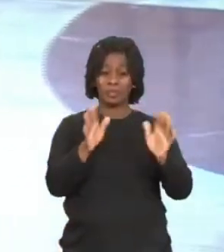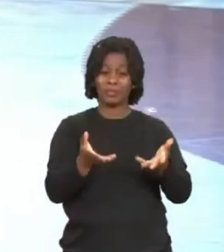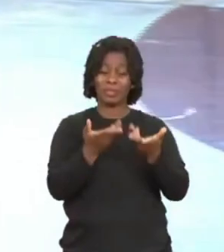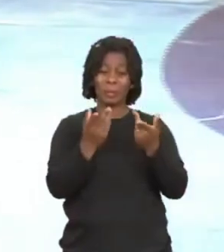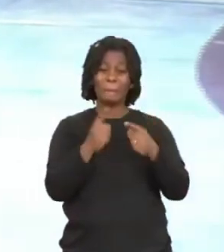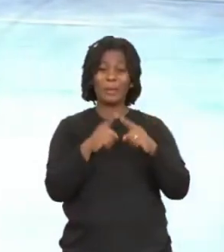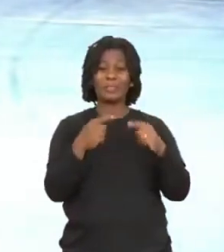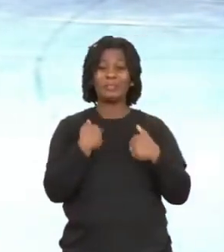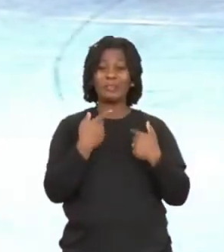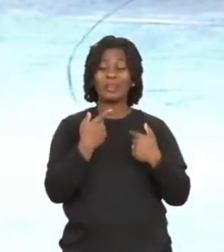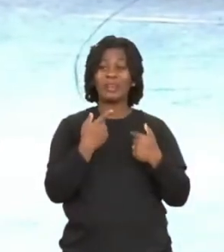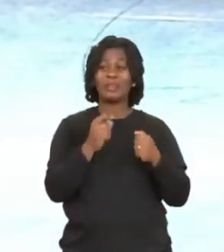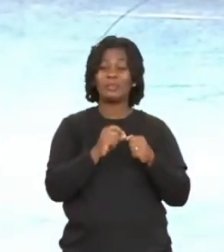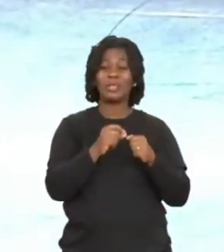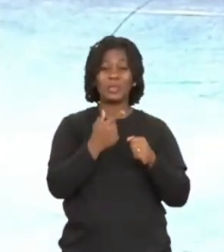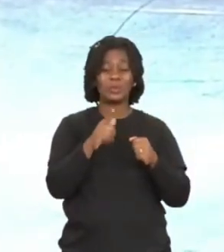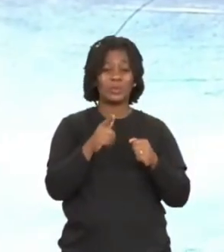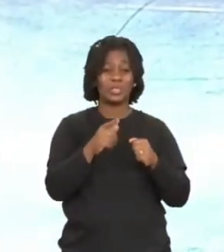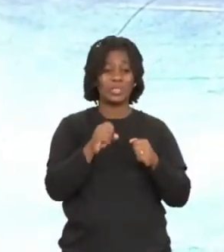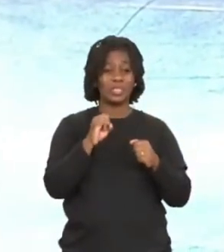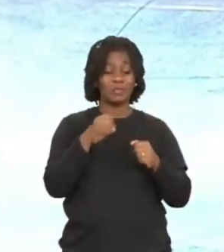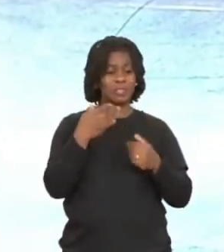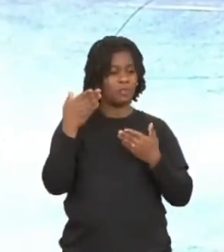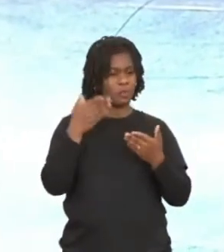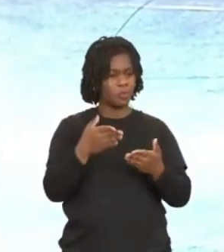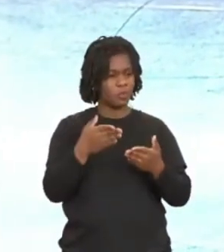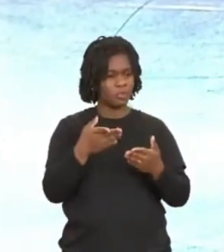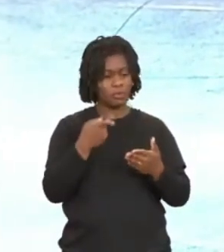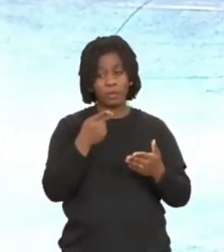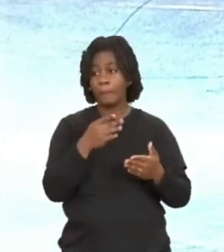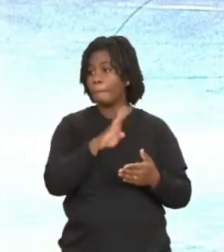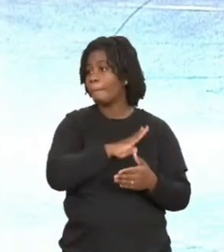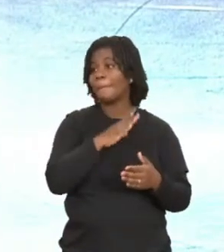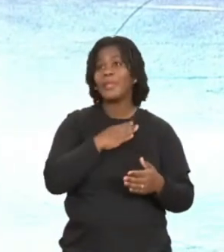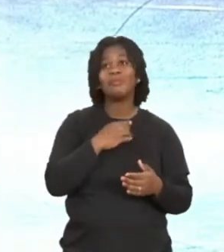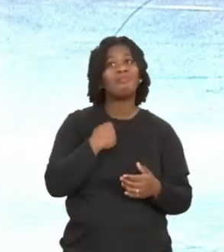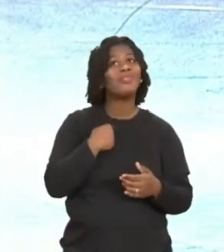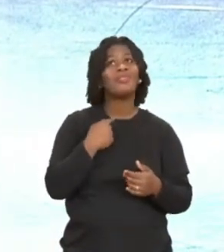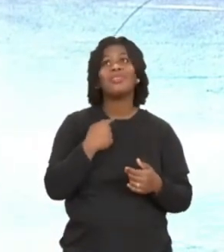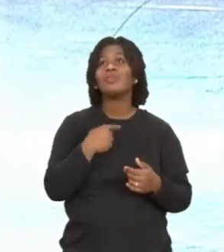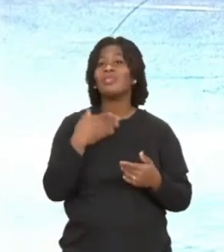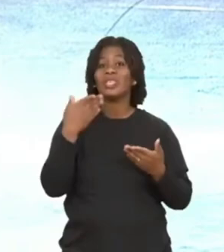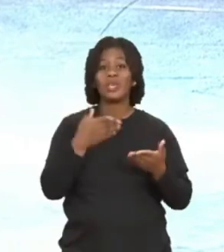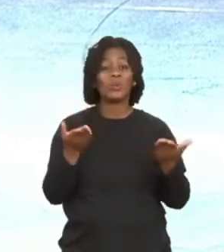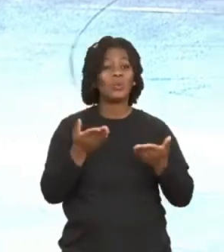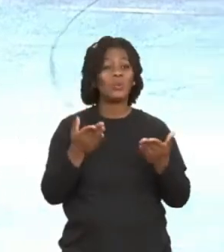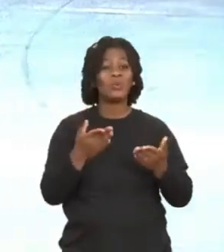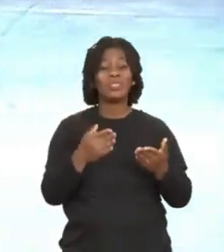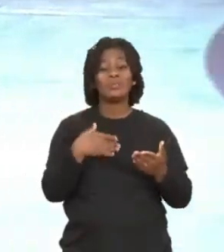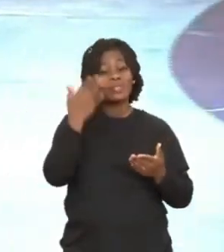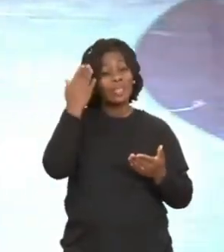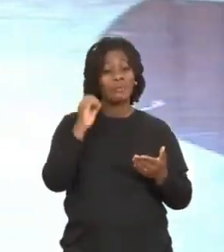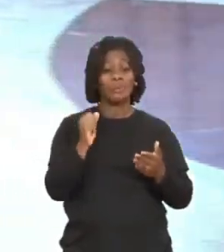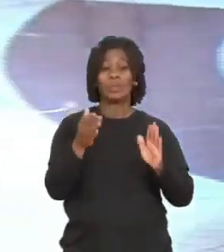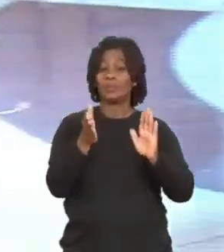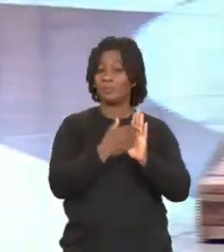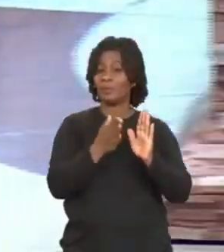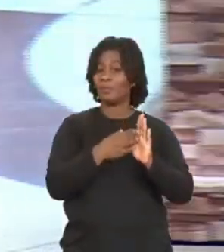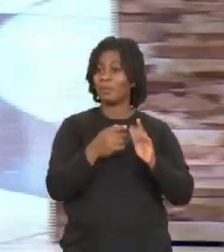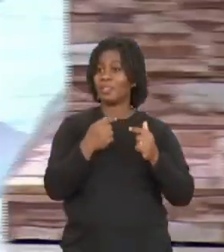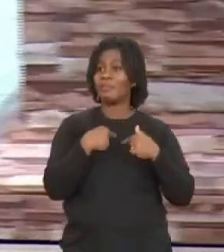que veio hoje, bispo, eu não entrei na campanha, estou vindo hoje, mas eu quero entrar. Vem aqui na frente, pega o seu envelope, por favor.